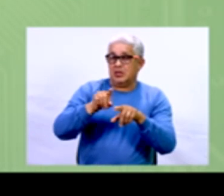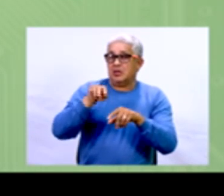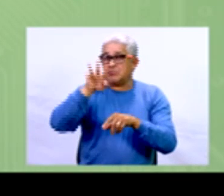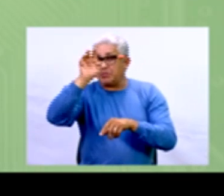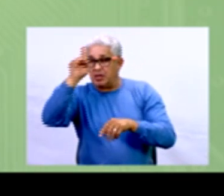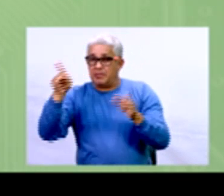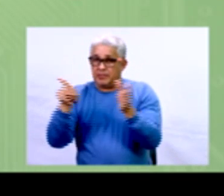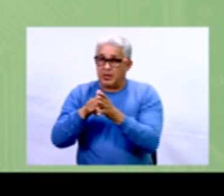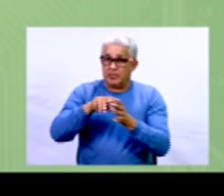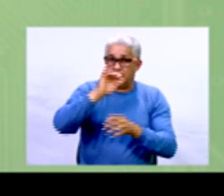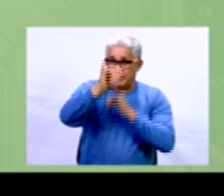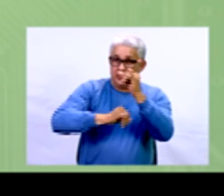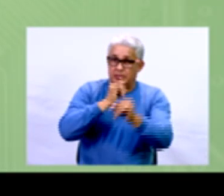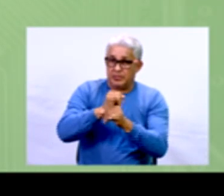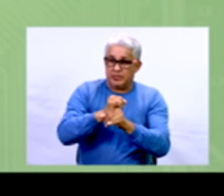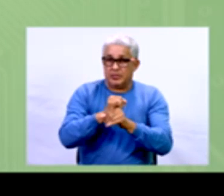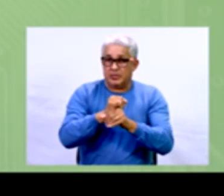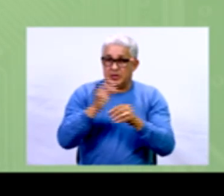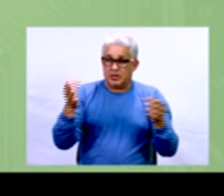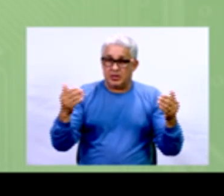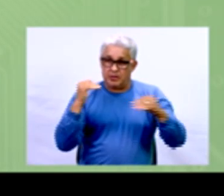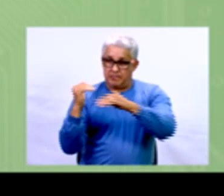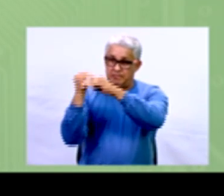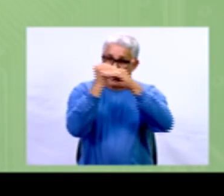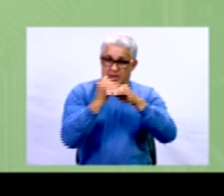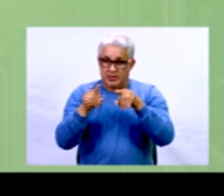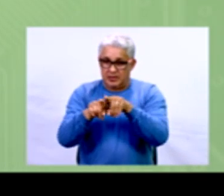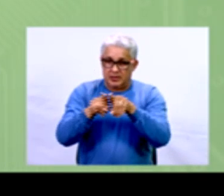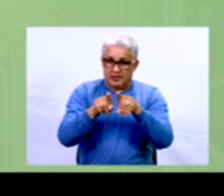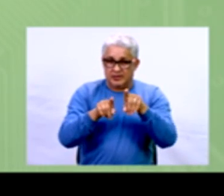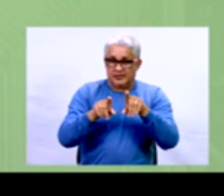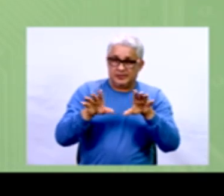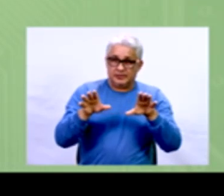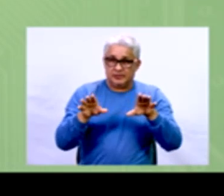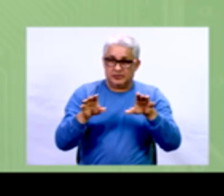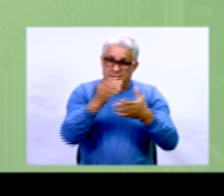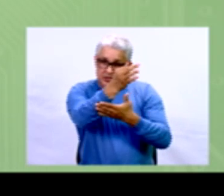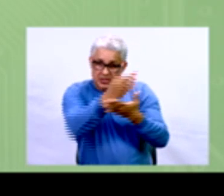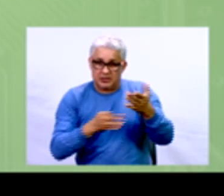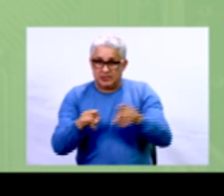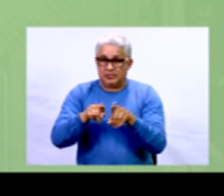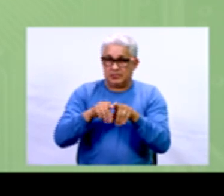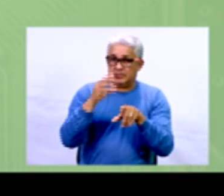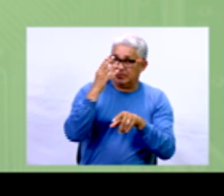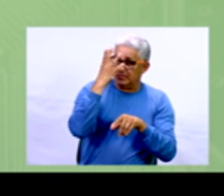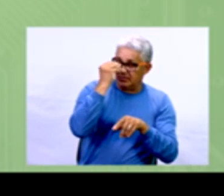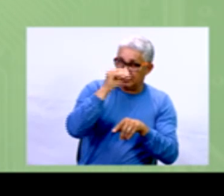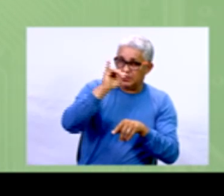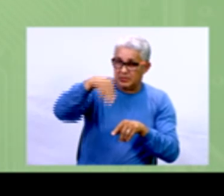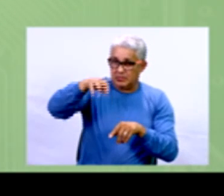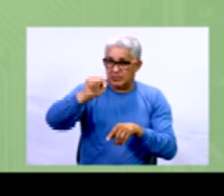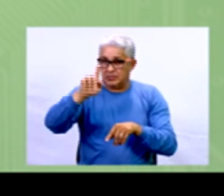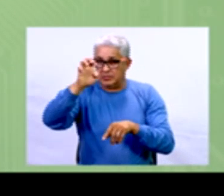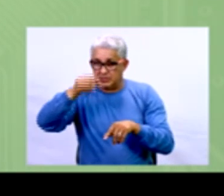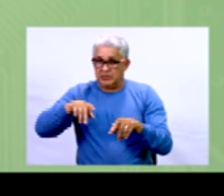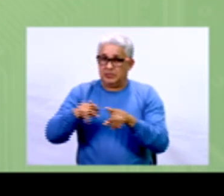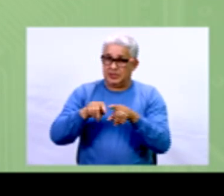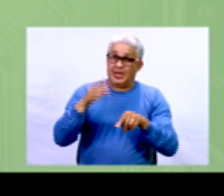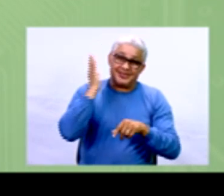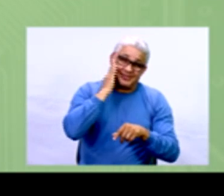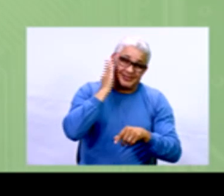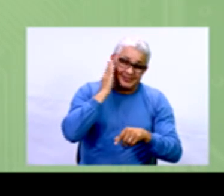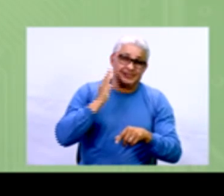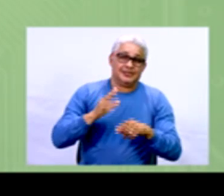internet, equilibrando texto e imagem. Ele tem que dominar as ferramentas de computação